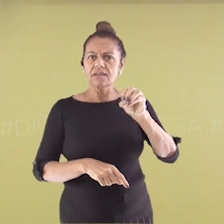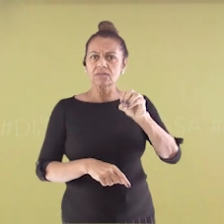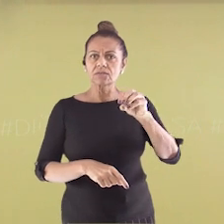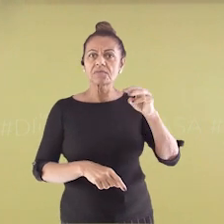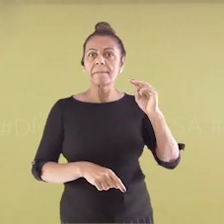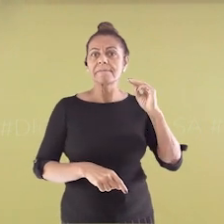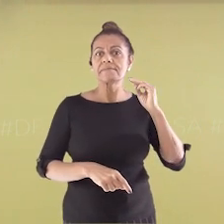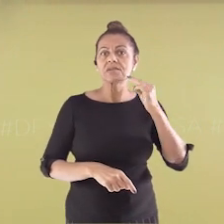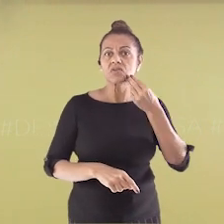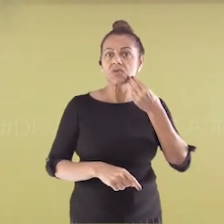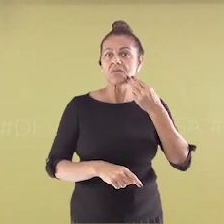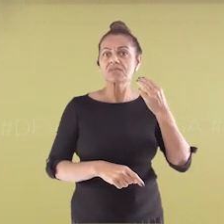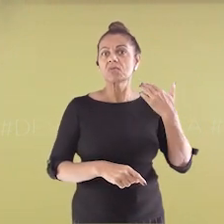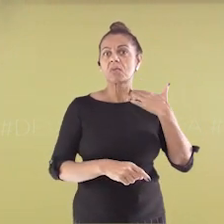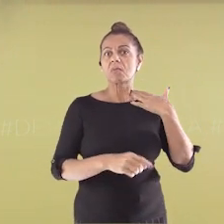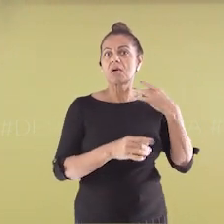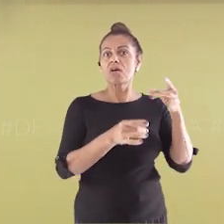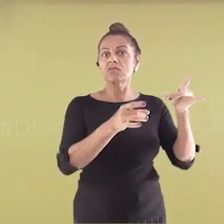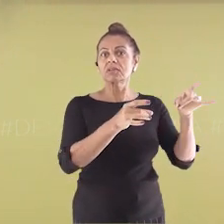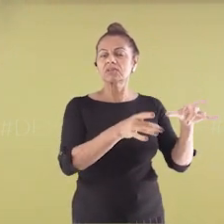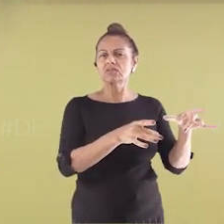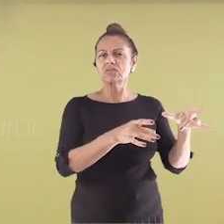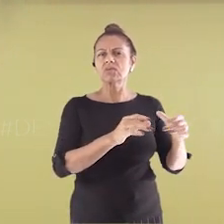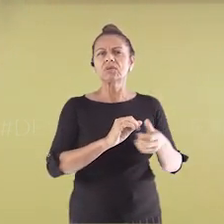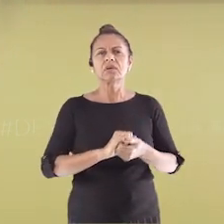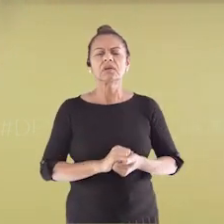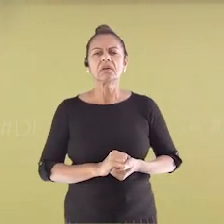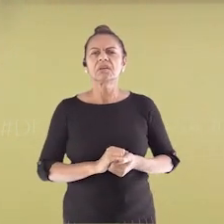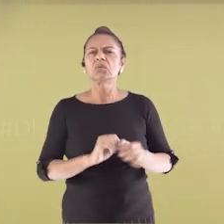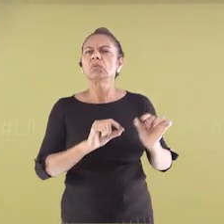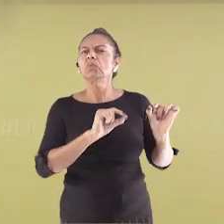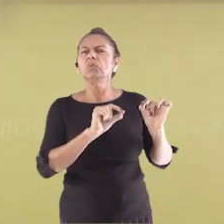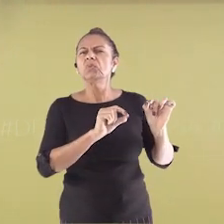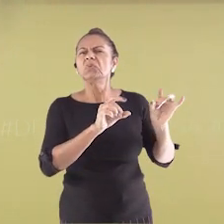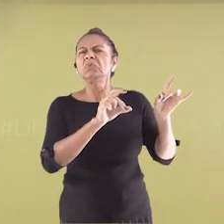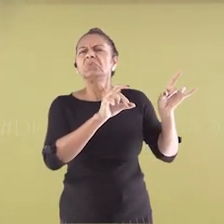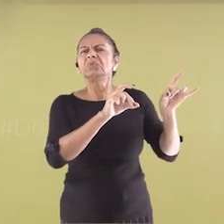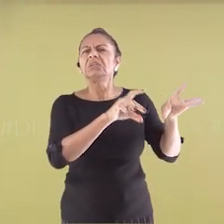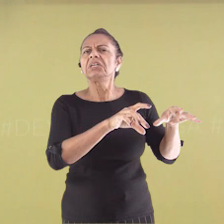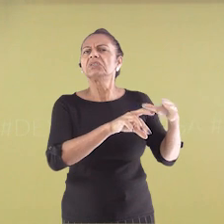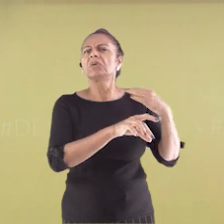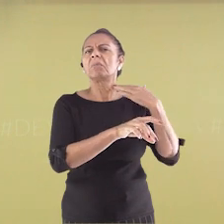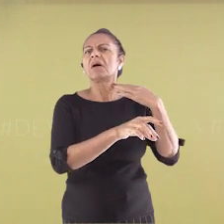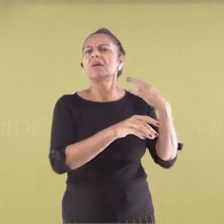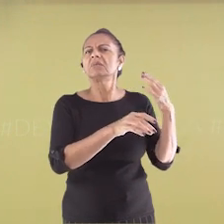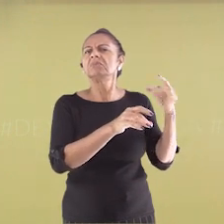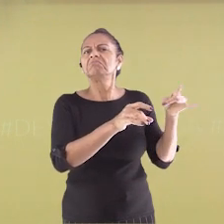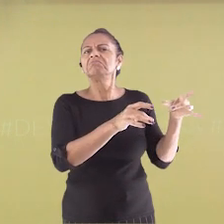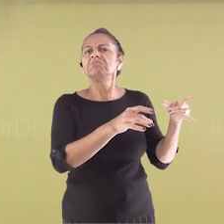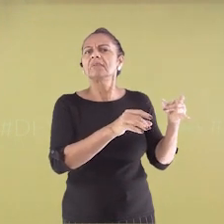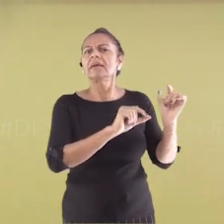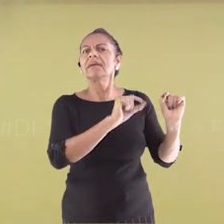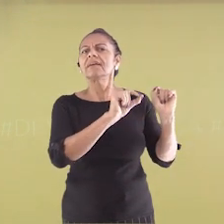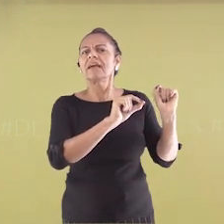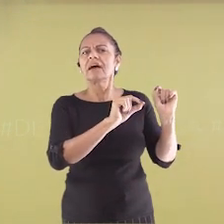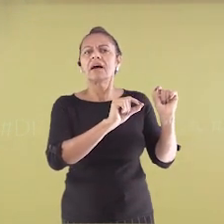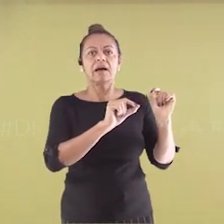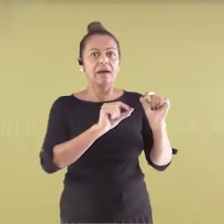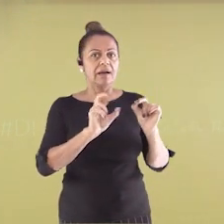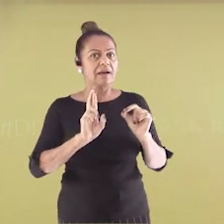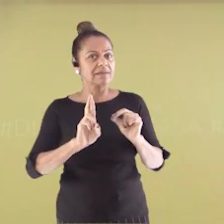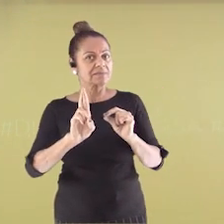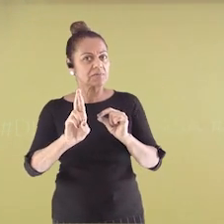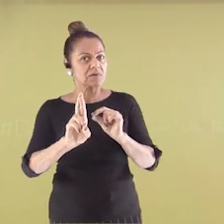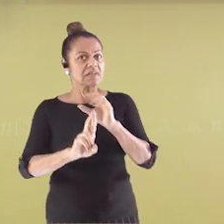foram deixados em bancos? Os 500 milhões. Então, 500 milhões é o